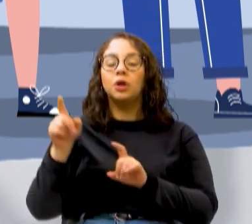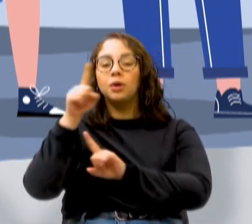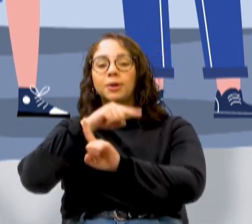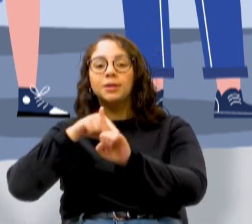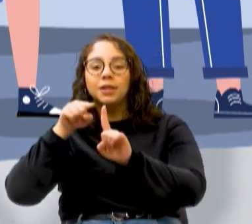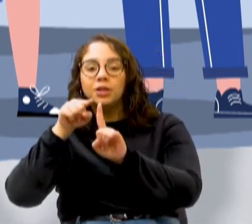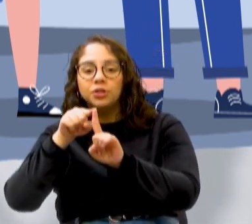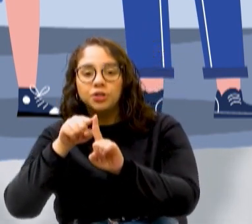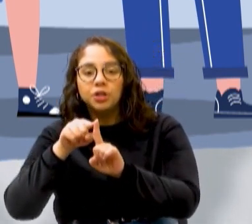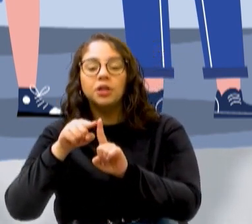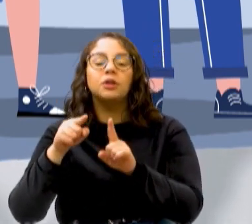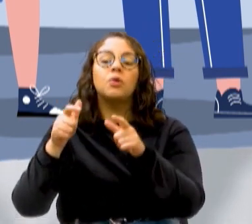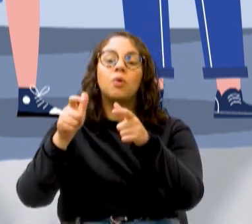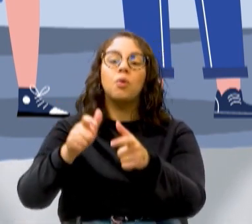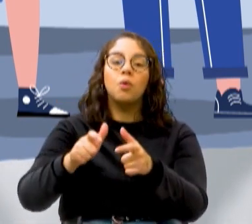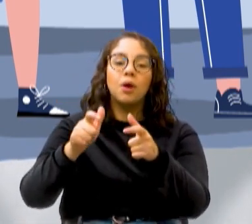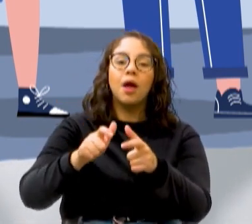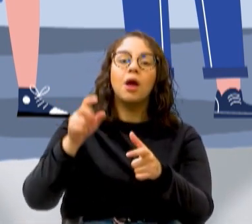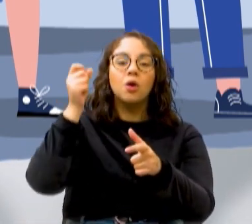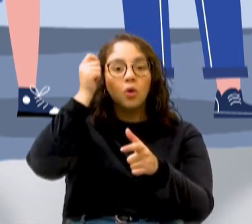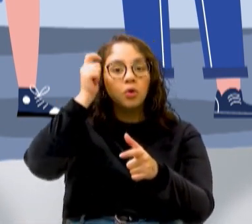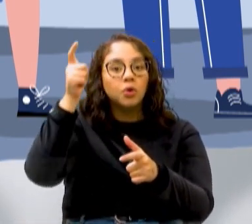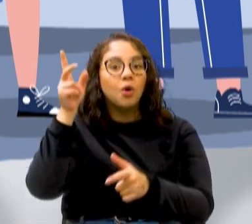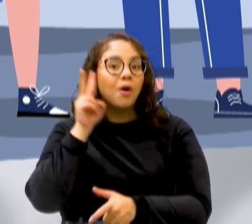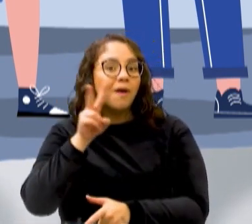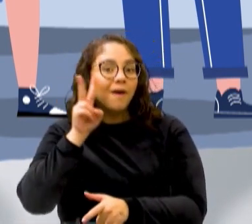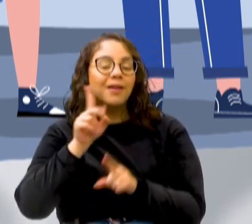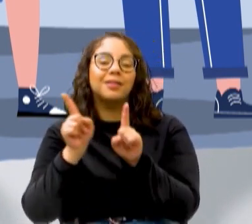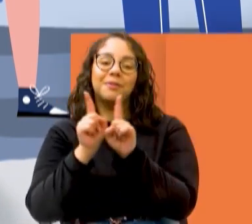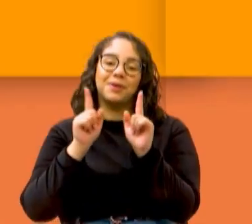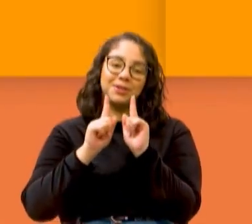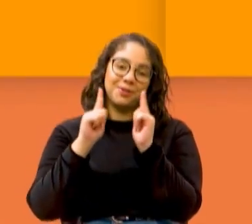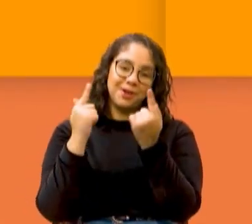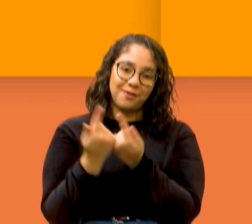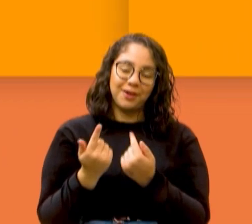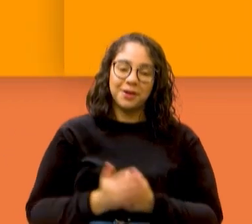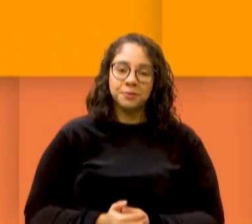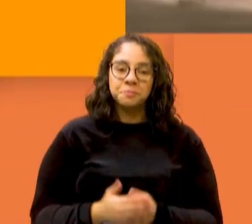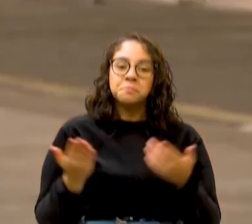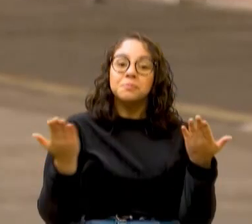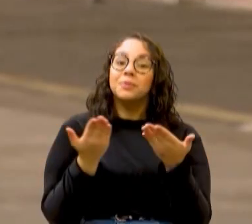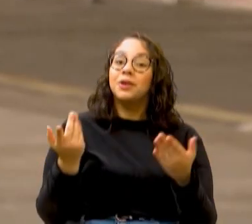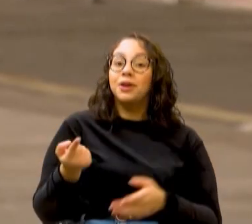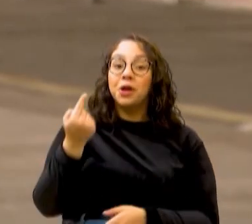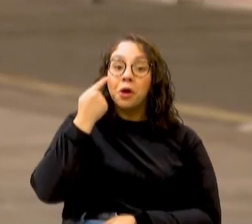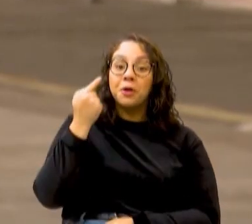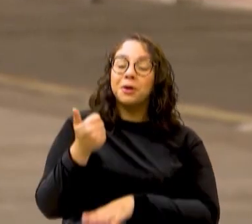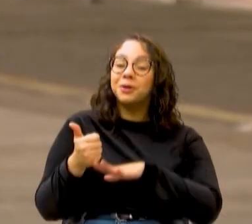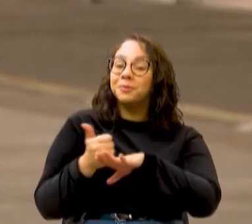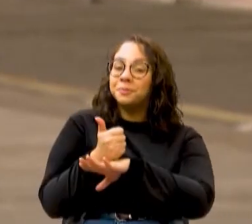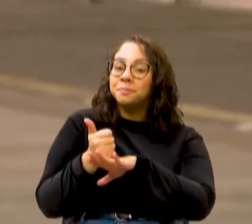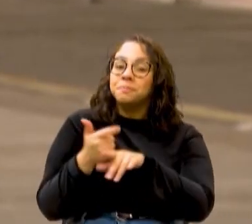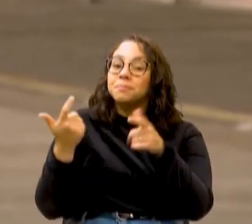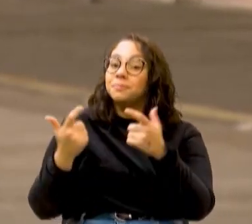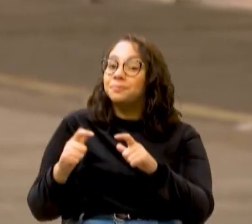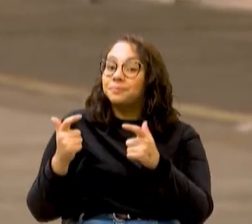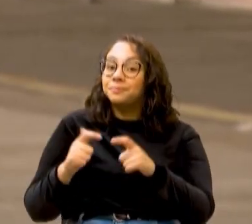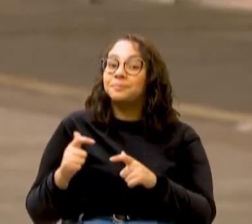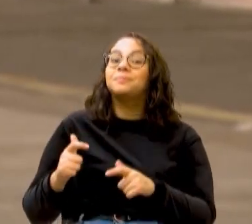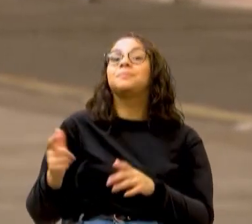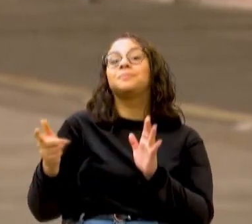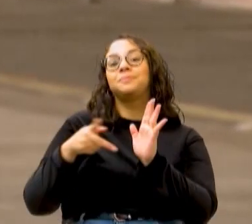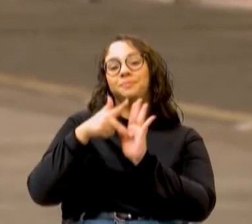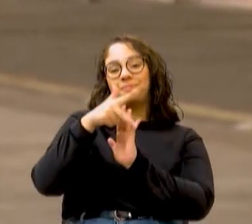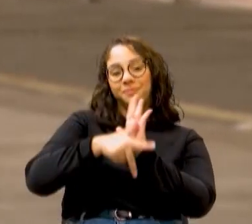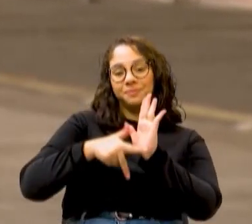destinos em aspectos culturais históricos e geográficos e hoje aqui não chegar na profissão nós